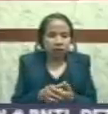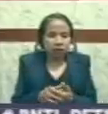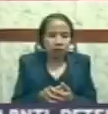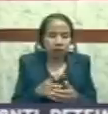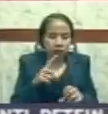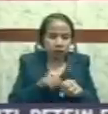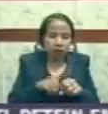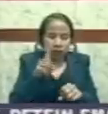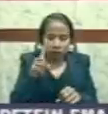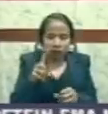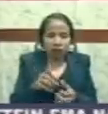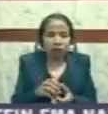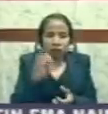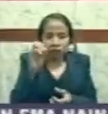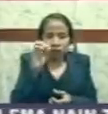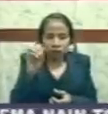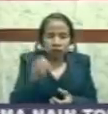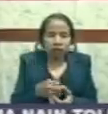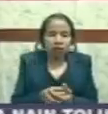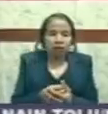uma hora paz.